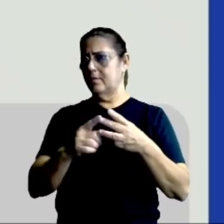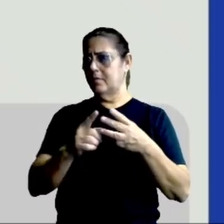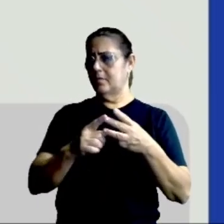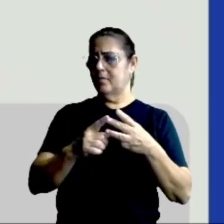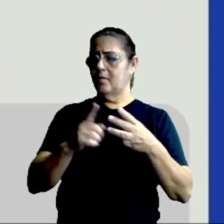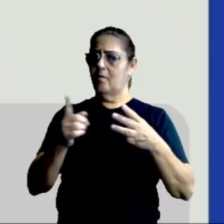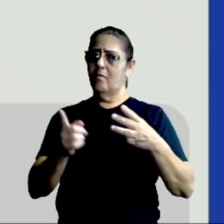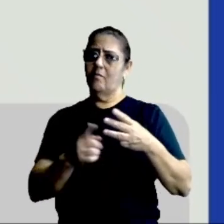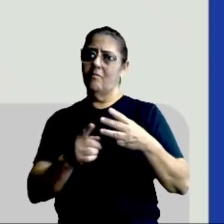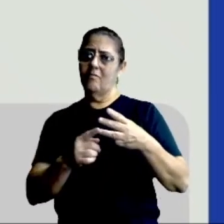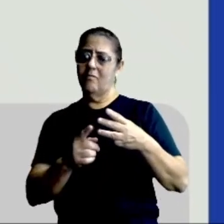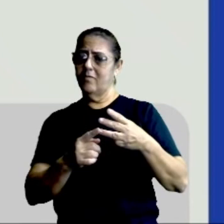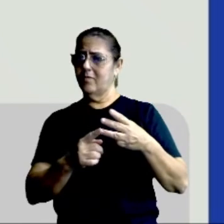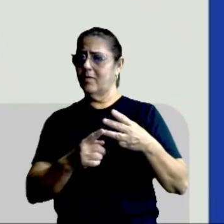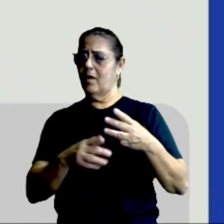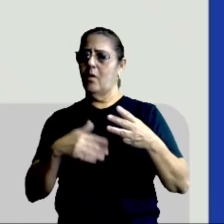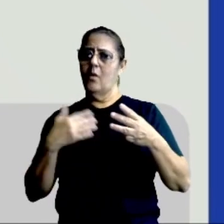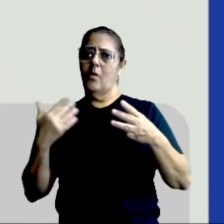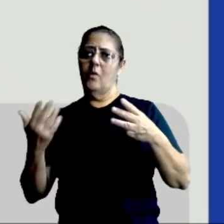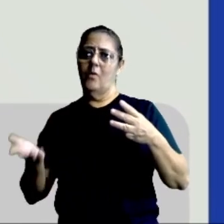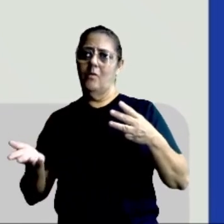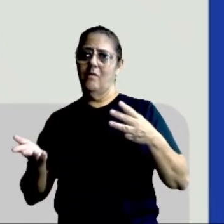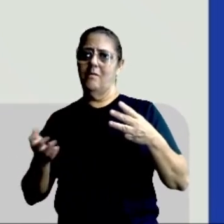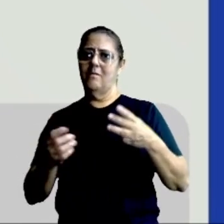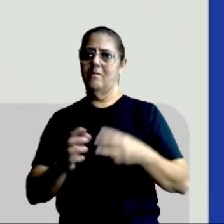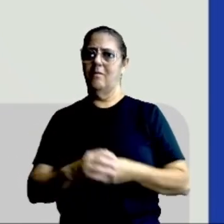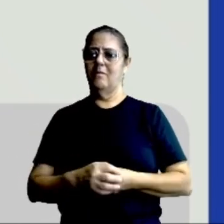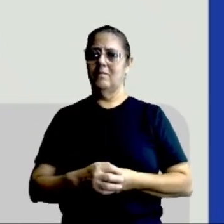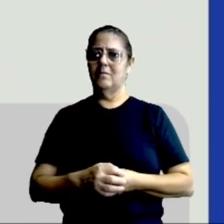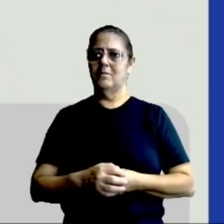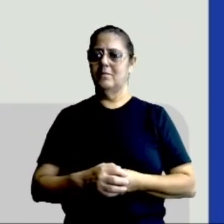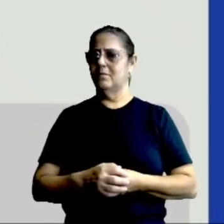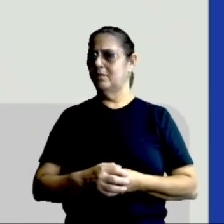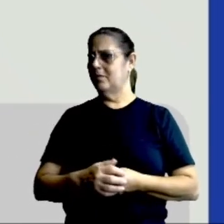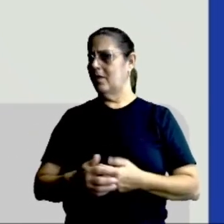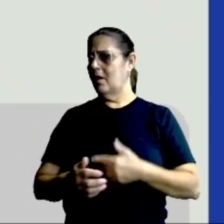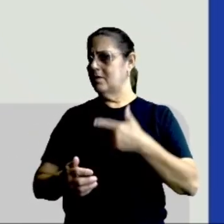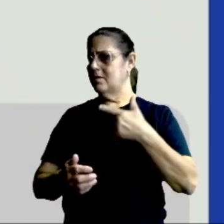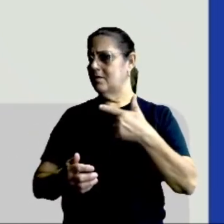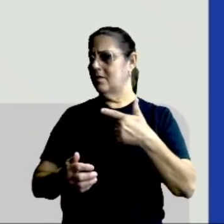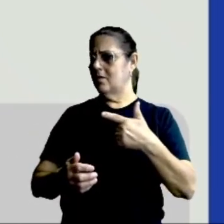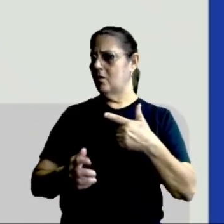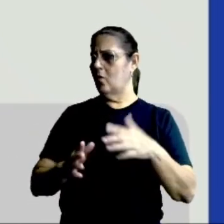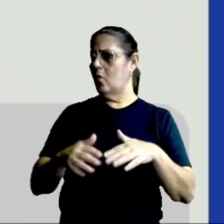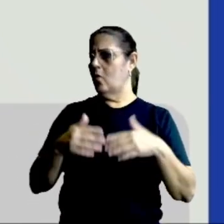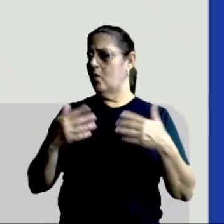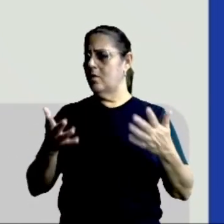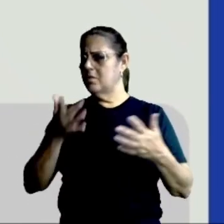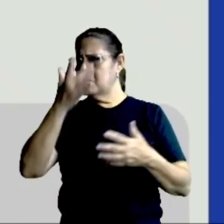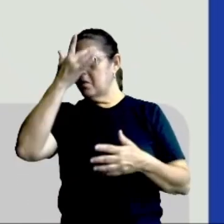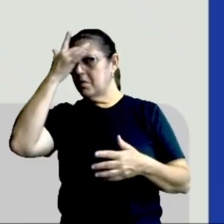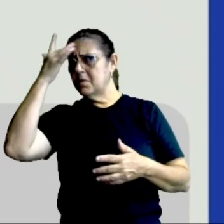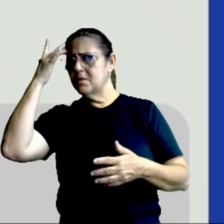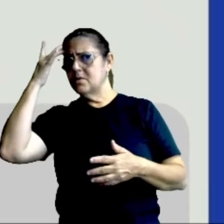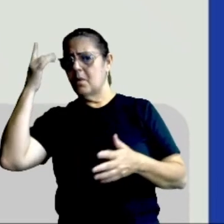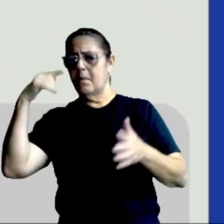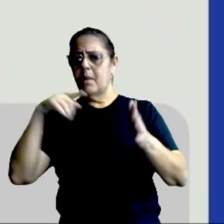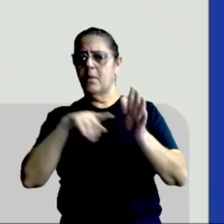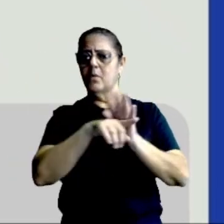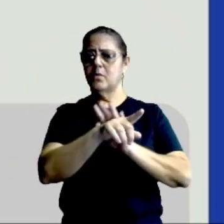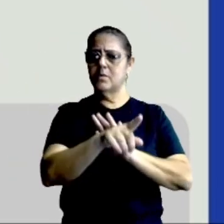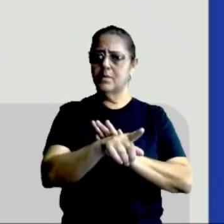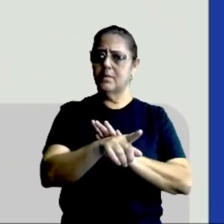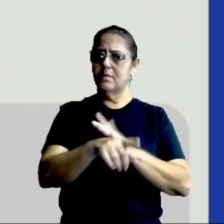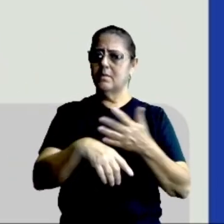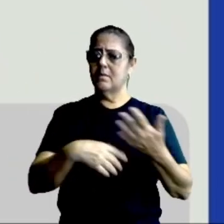your books ou close the door. Já a segunda diz, quando alguém quer perguntar como se